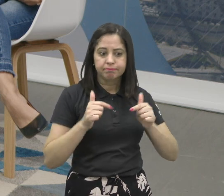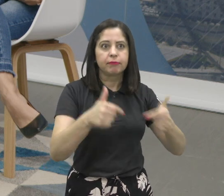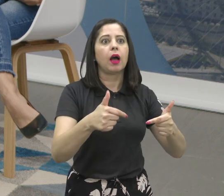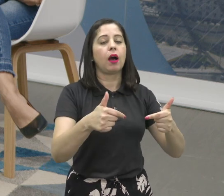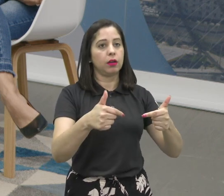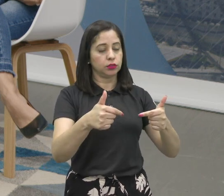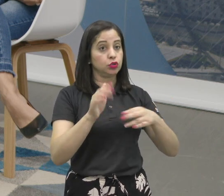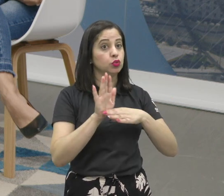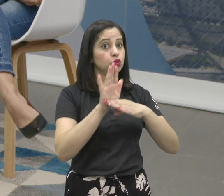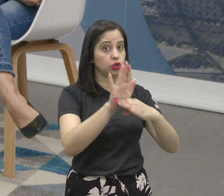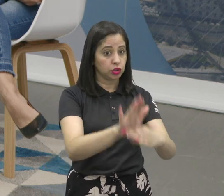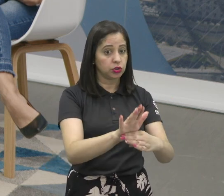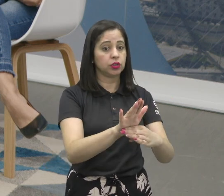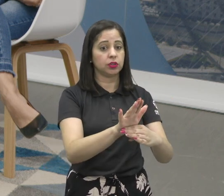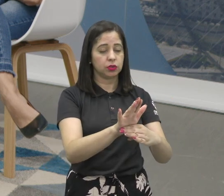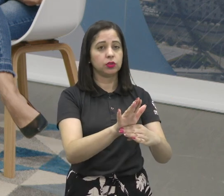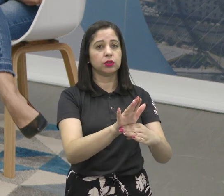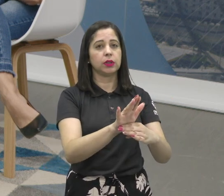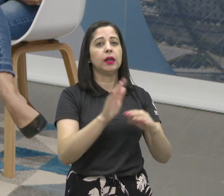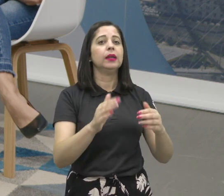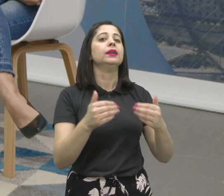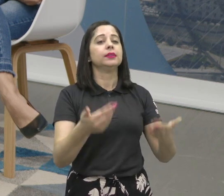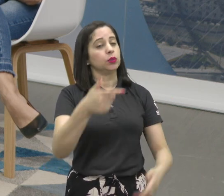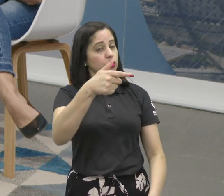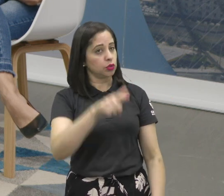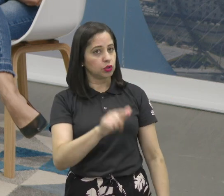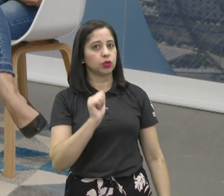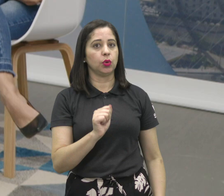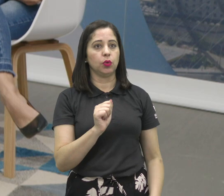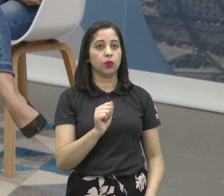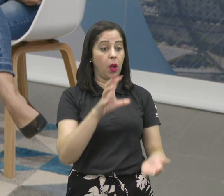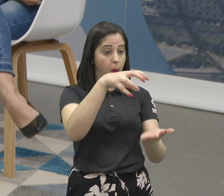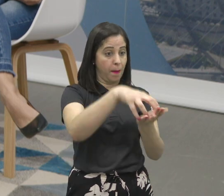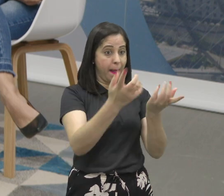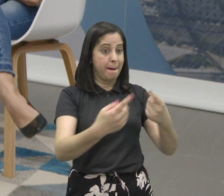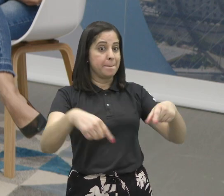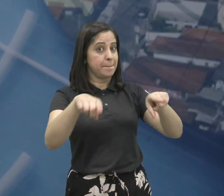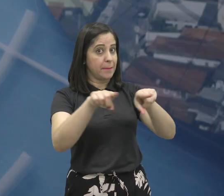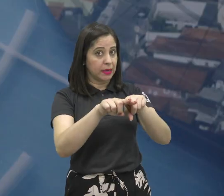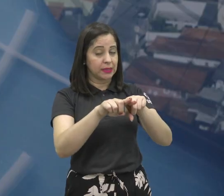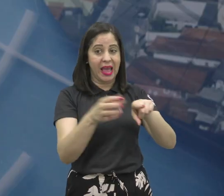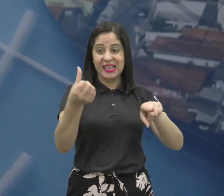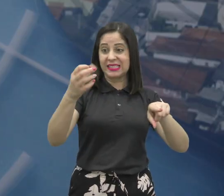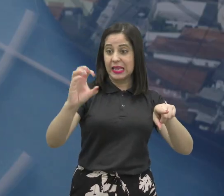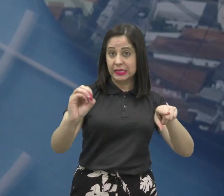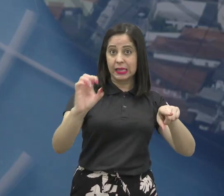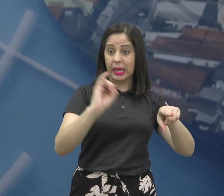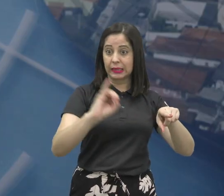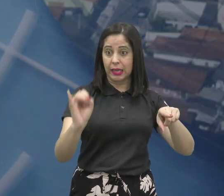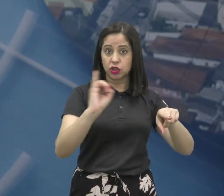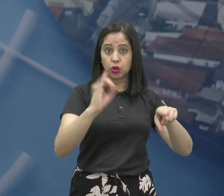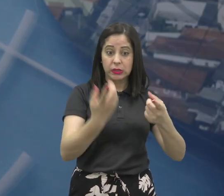pouquinho da nossa bolha e aí reforçar mais uma vez essas parcerias, né? Eu falei, são mais de 60 entidades